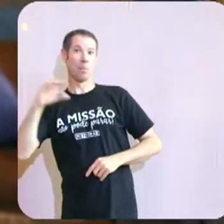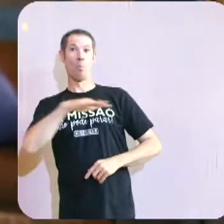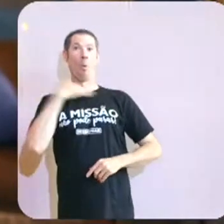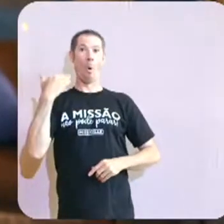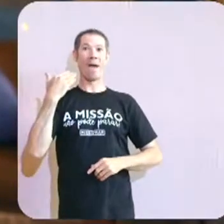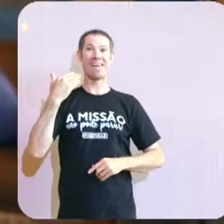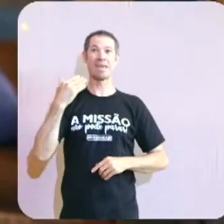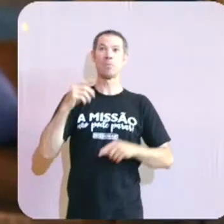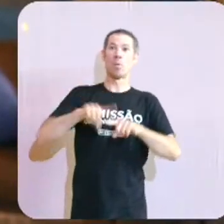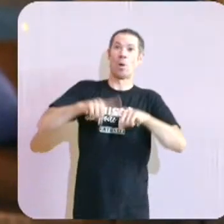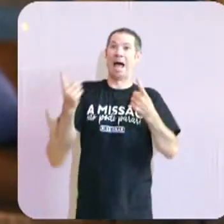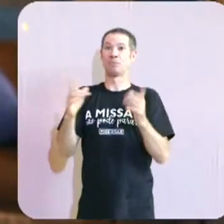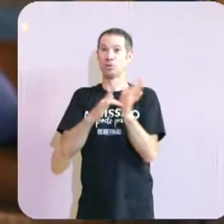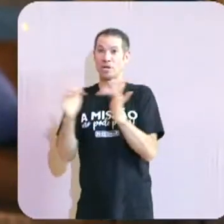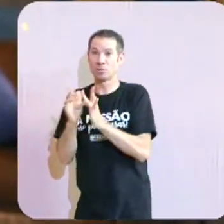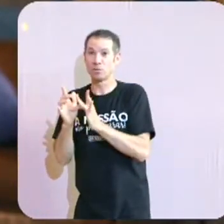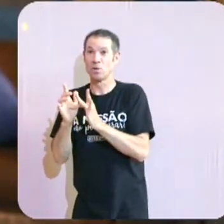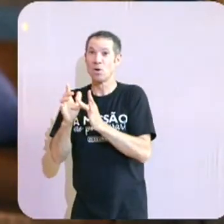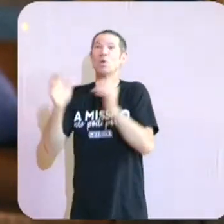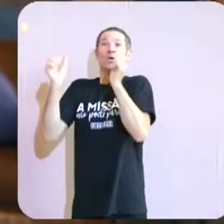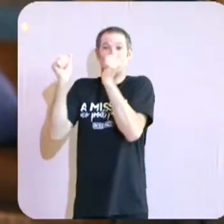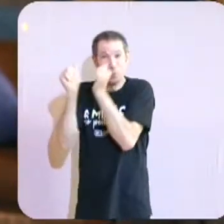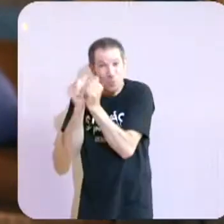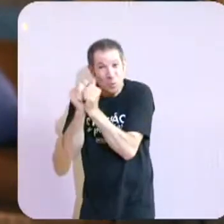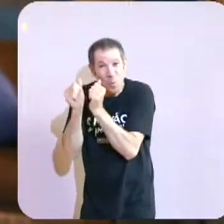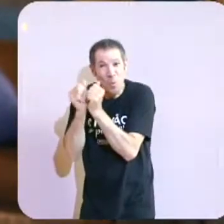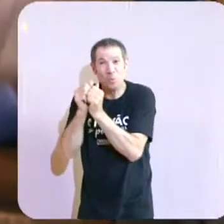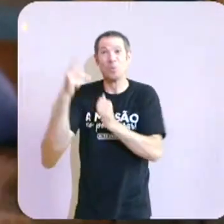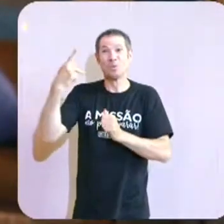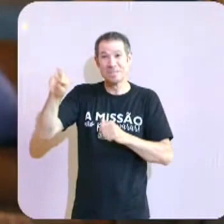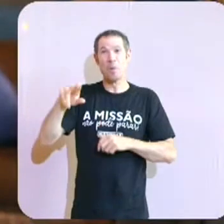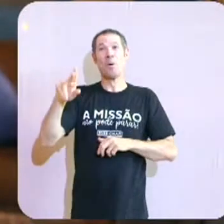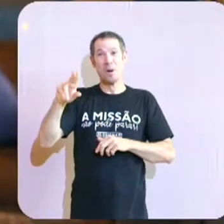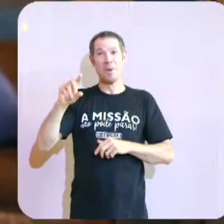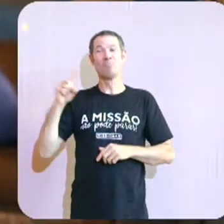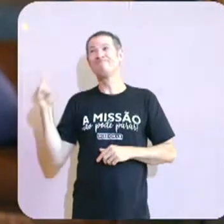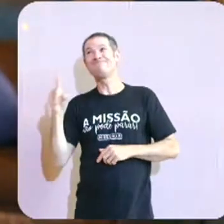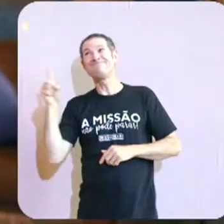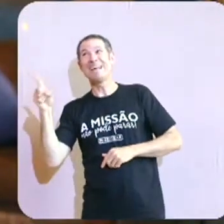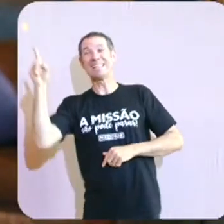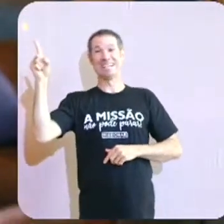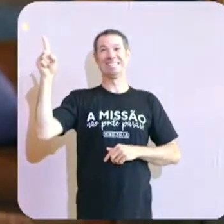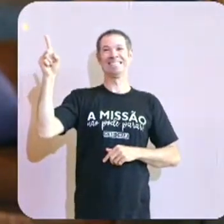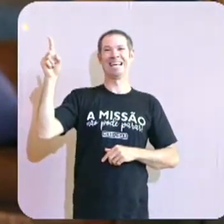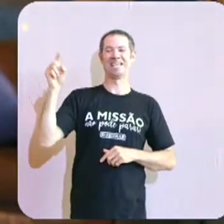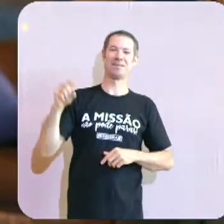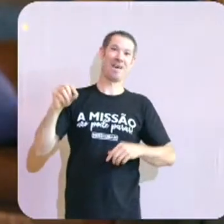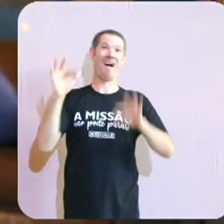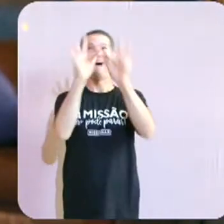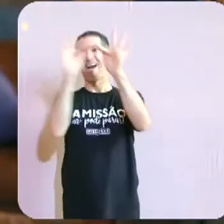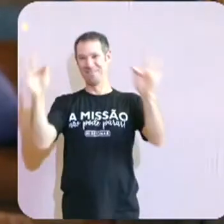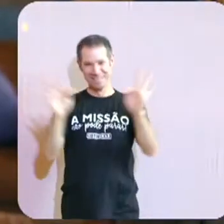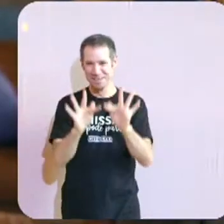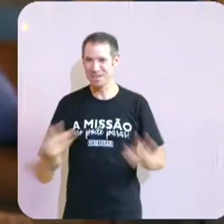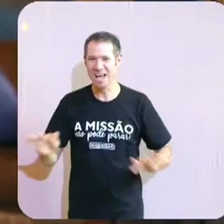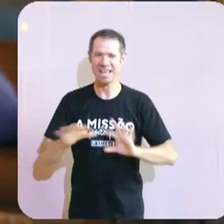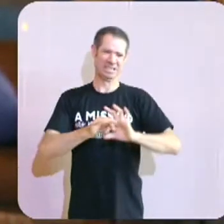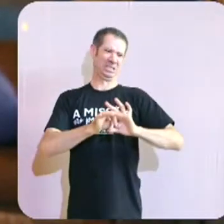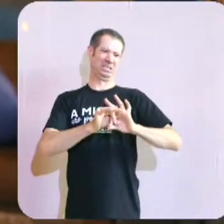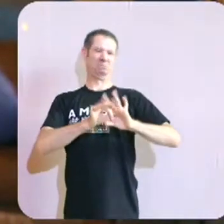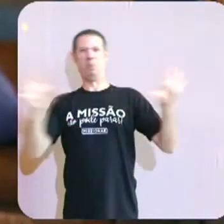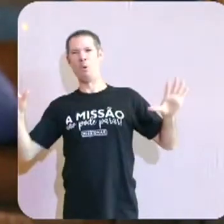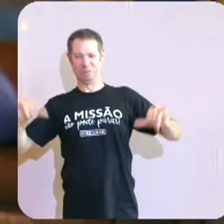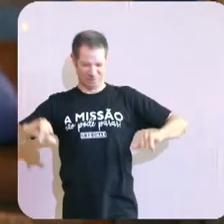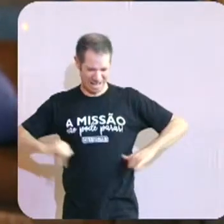de Jesus, eu vou estar com ele? Eu falei, você vai estar com Jesus e com seu irmão por toda a eternidade. E ele fica tão feliz e ele fala, eu estou disposto a pagar